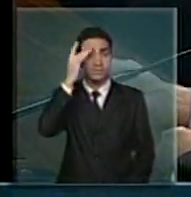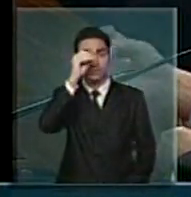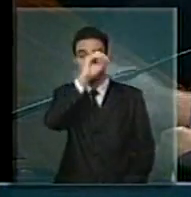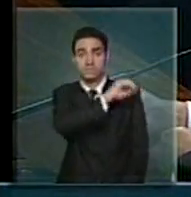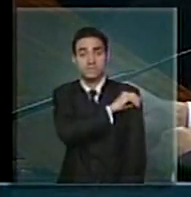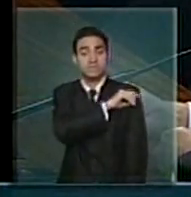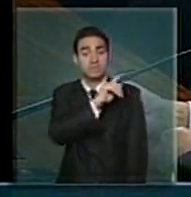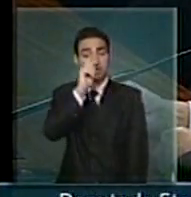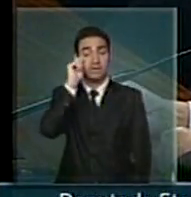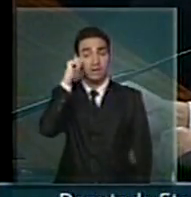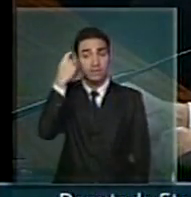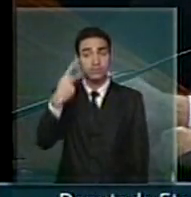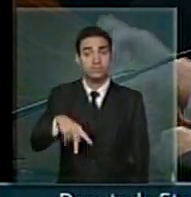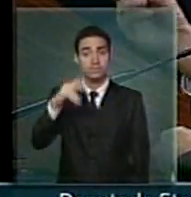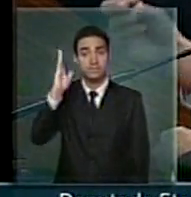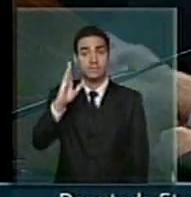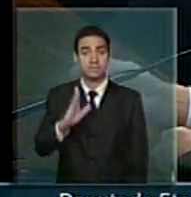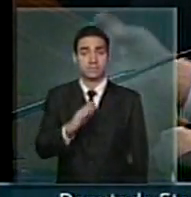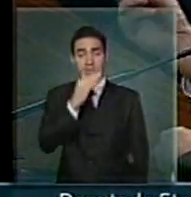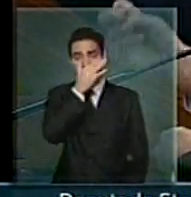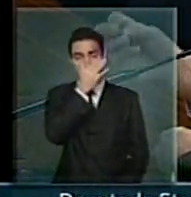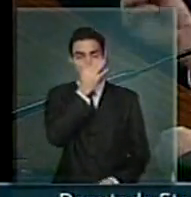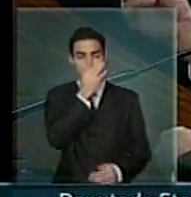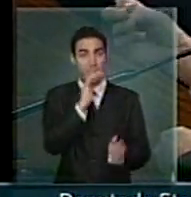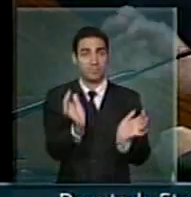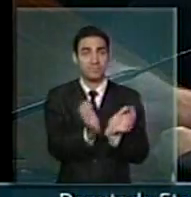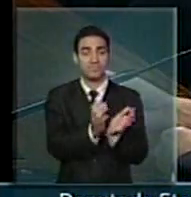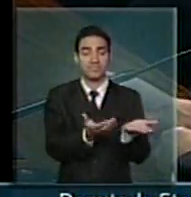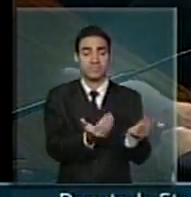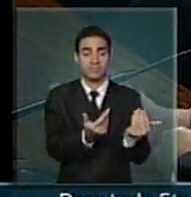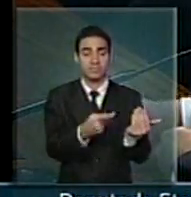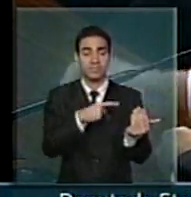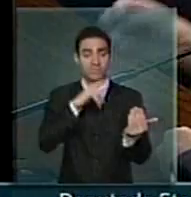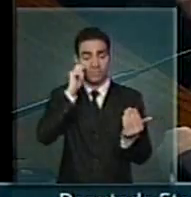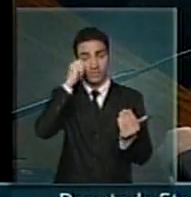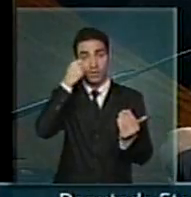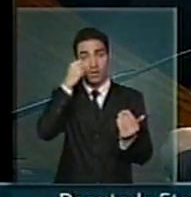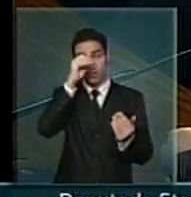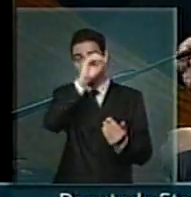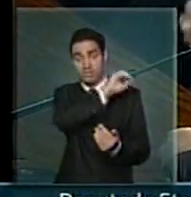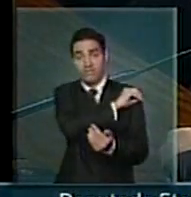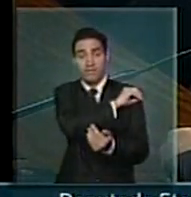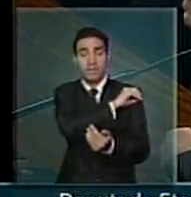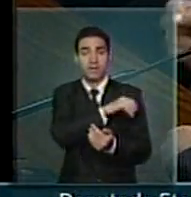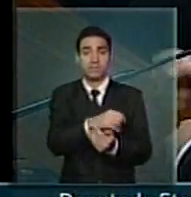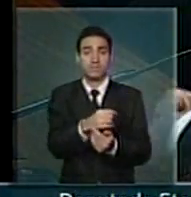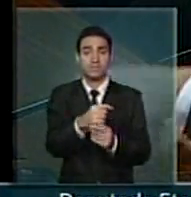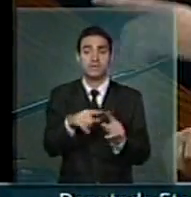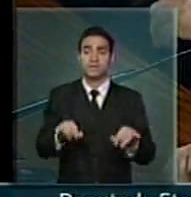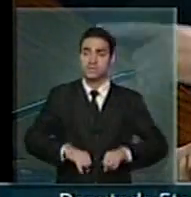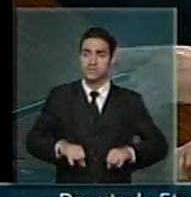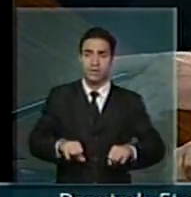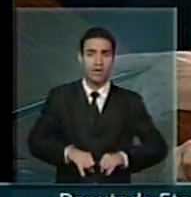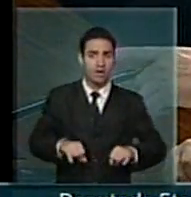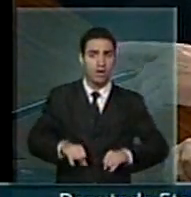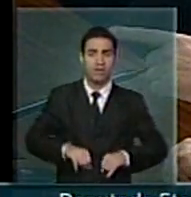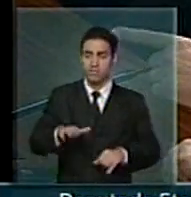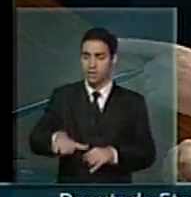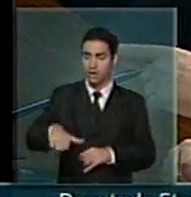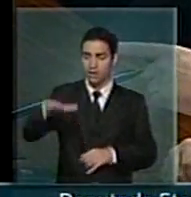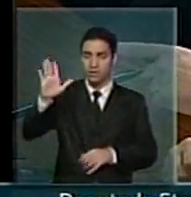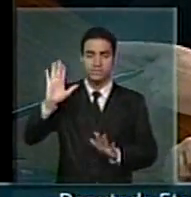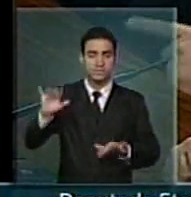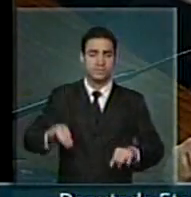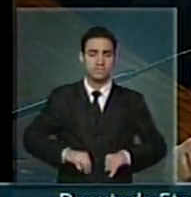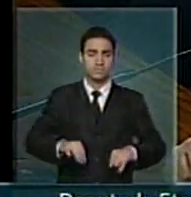de analfabetos negros no Brasil, de juventude, de crianças analfabetas, sofrendo problema desde o início. Até porque,